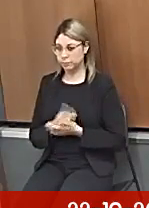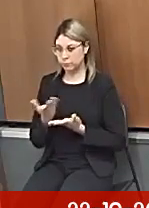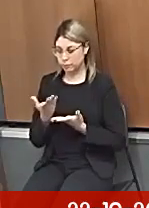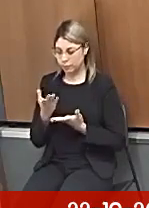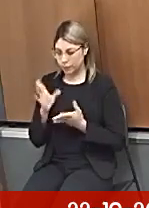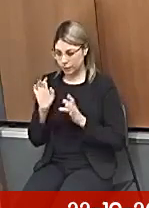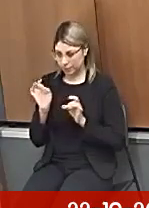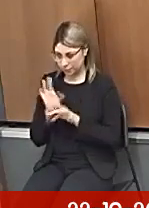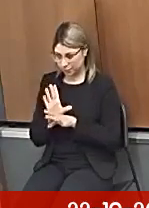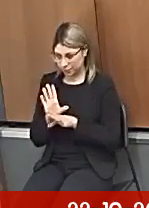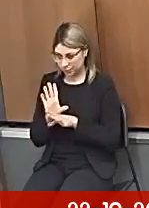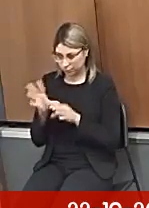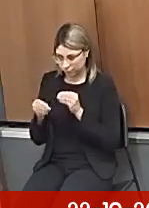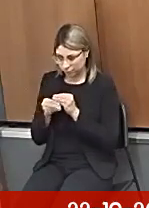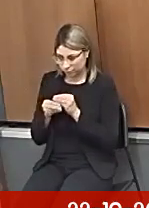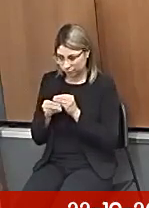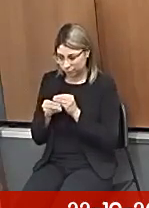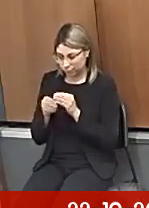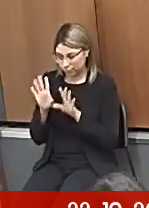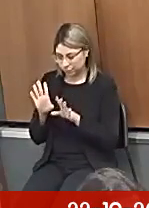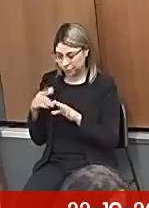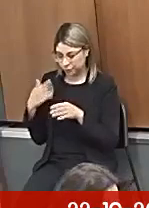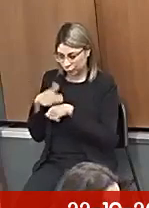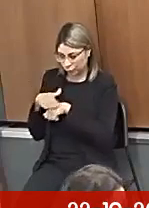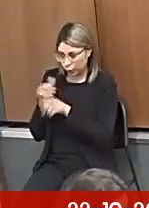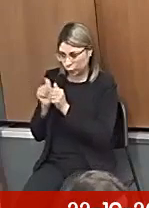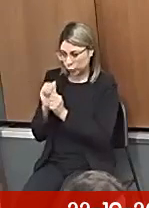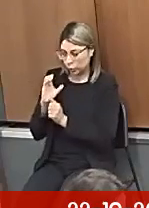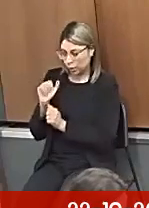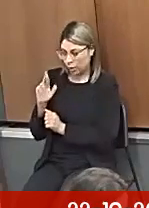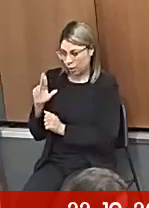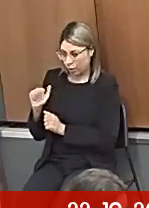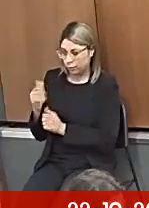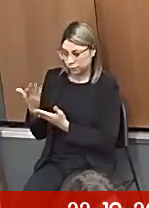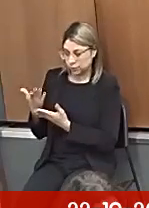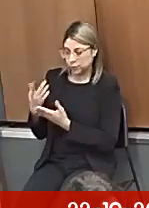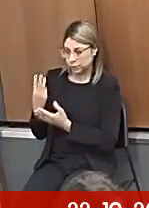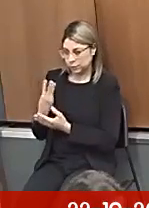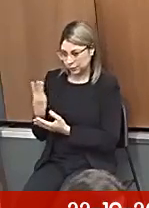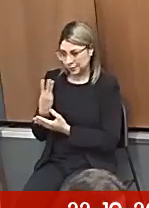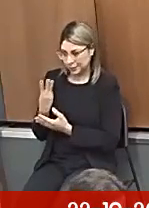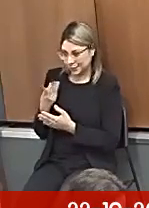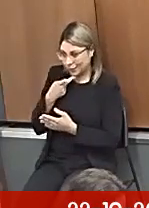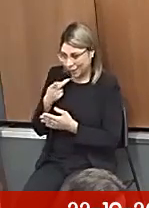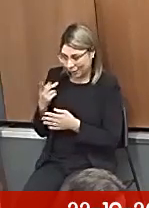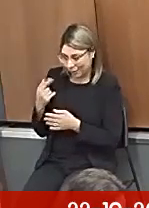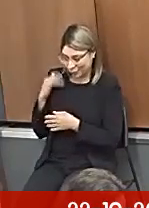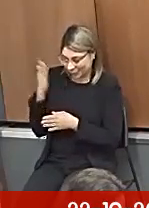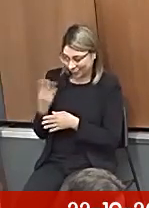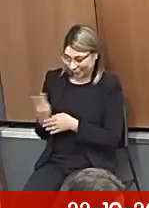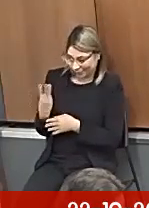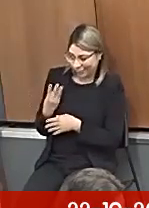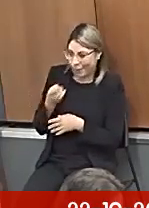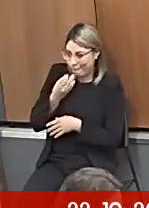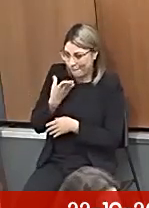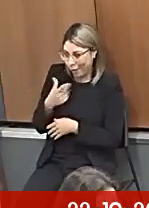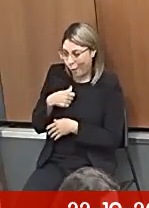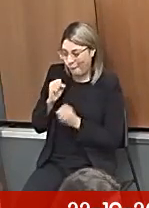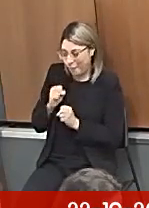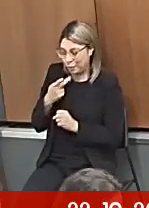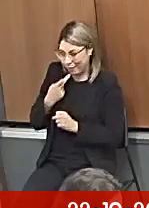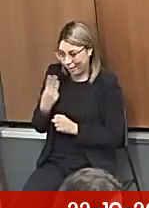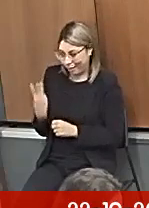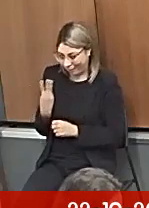para complementar, conversando aqui com a doutora Carla, com o doutor Estevam, aí já vai ser uma fala conjunta, fico feliz de